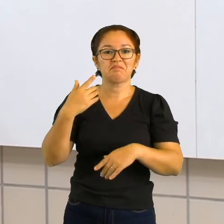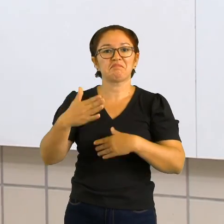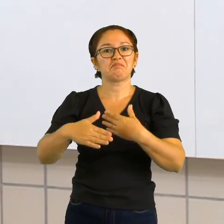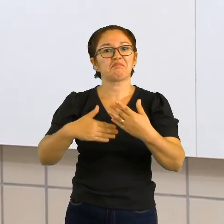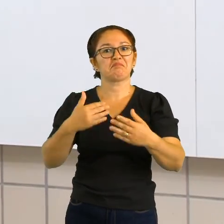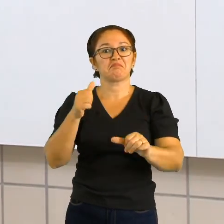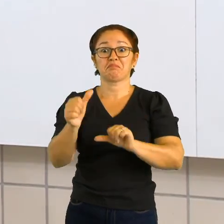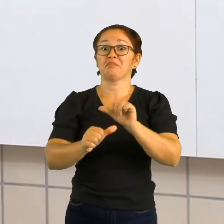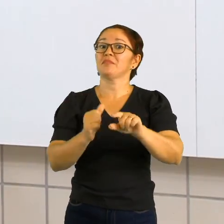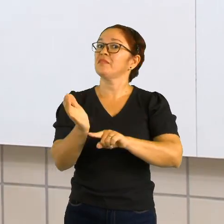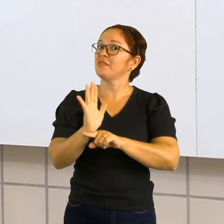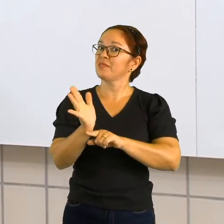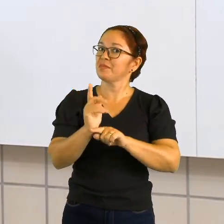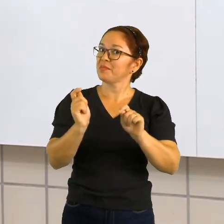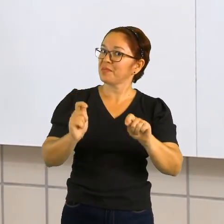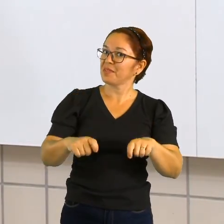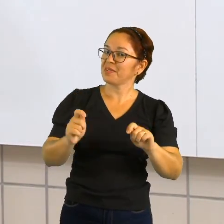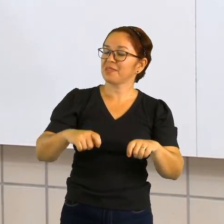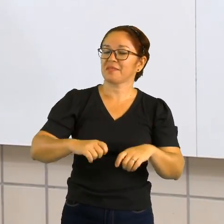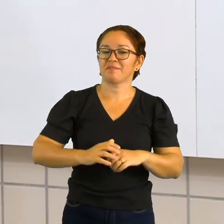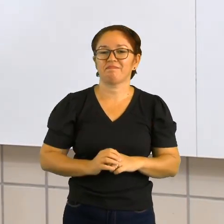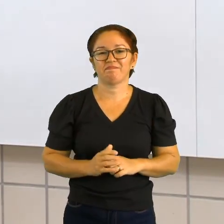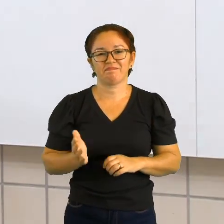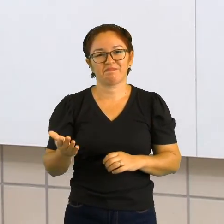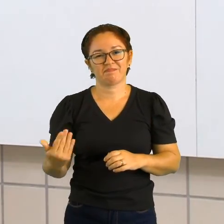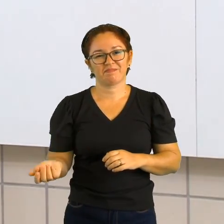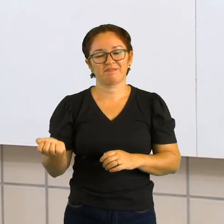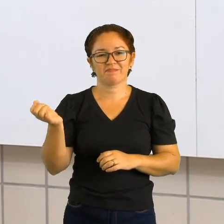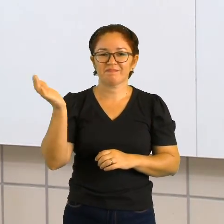de vocês, até a